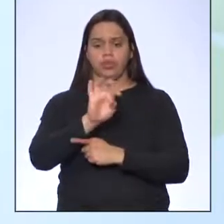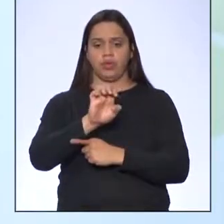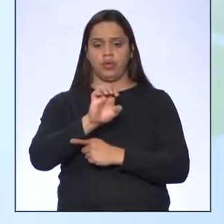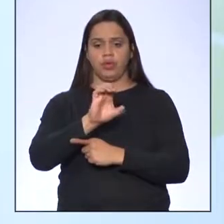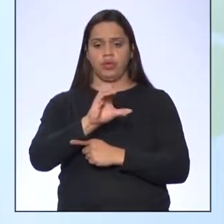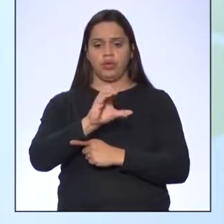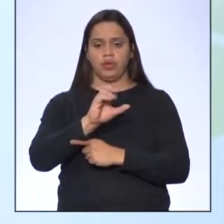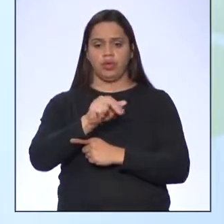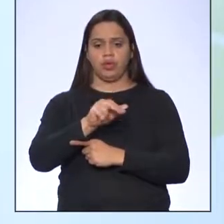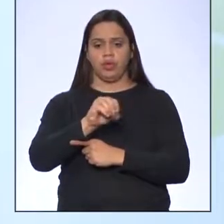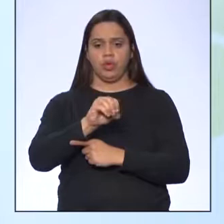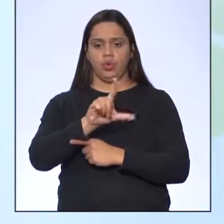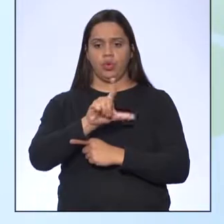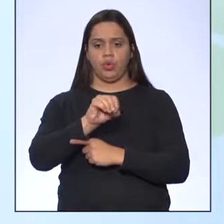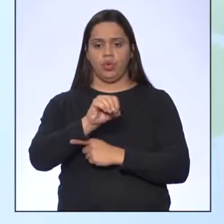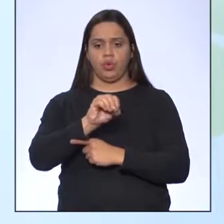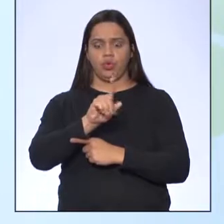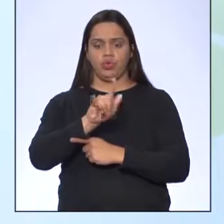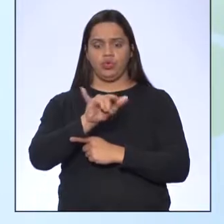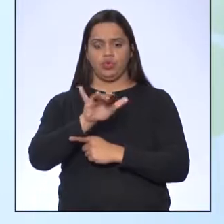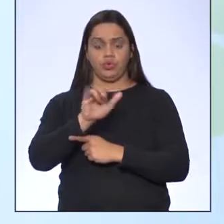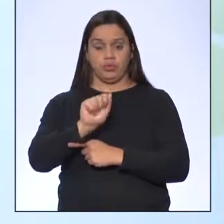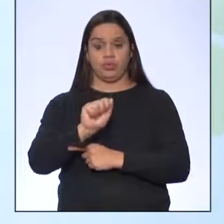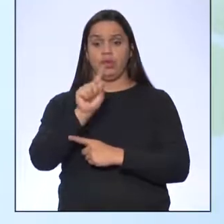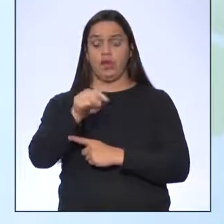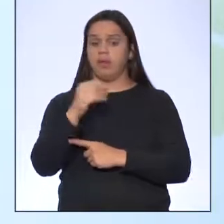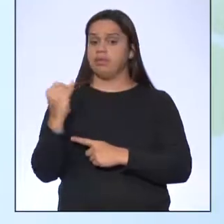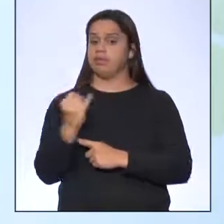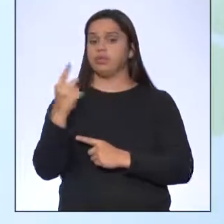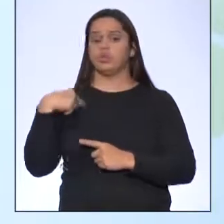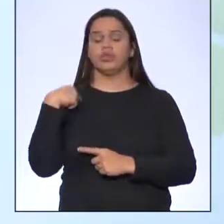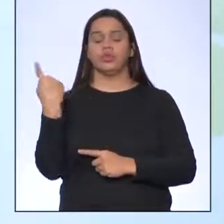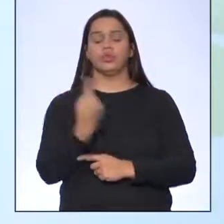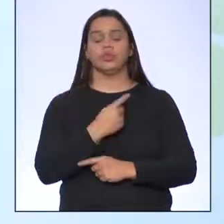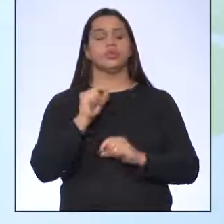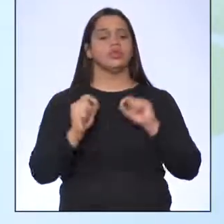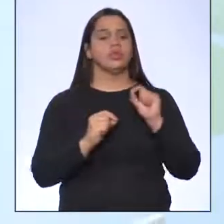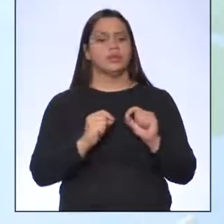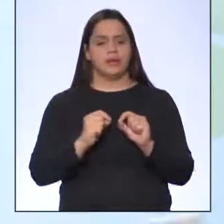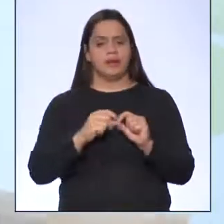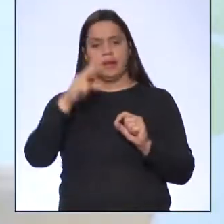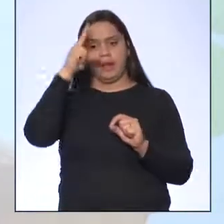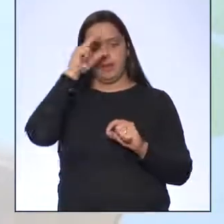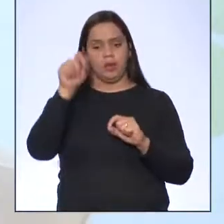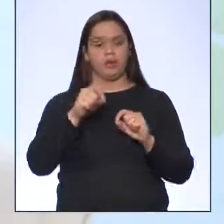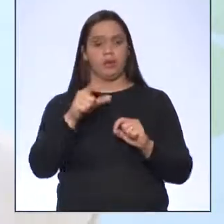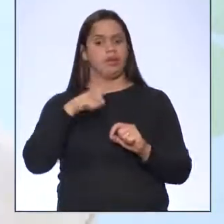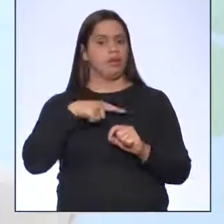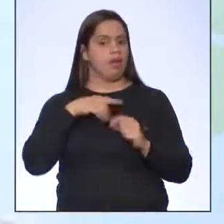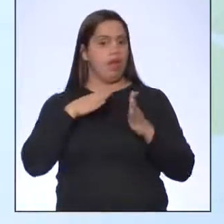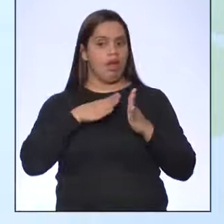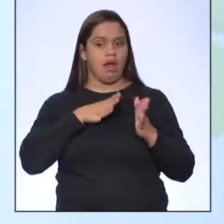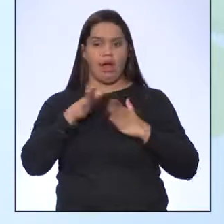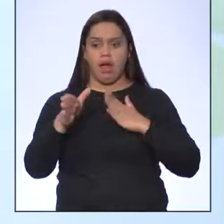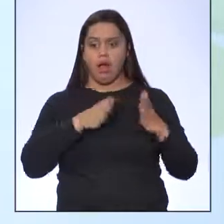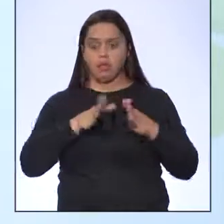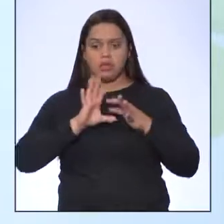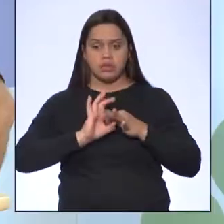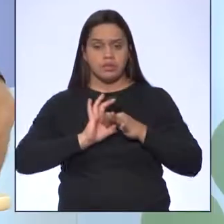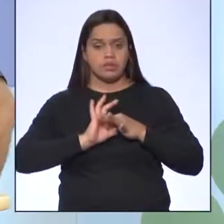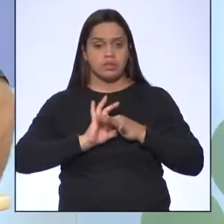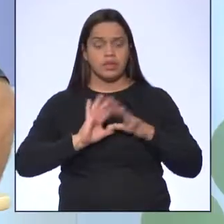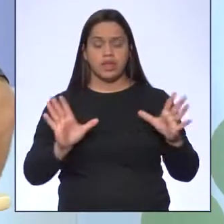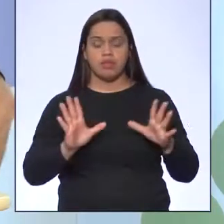Então, é importante a gente lembrar de como hoje é acessível, né, professor, um conjunto